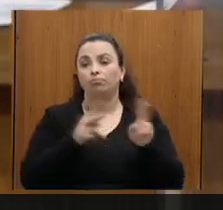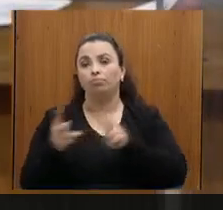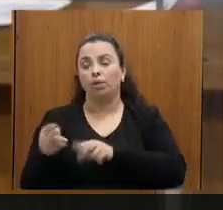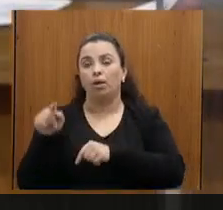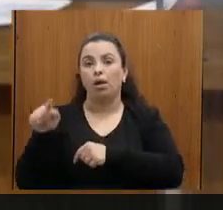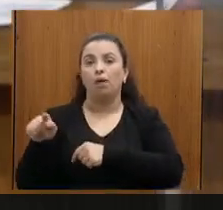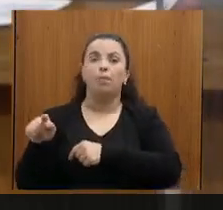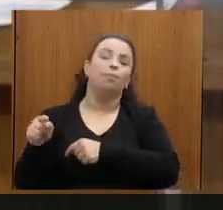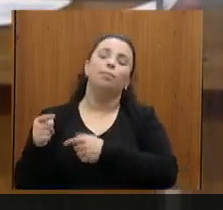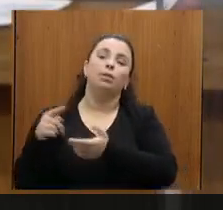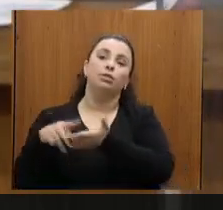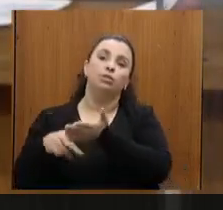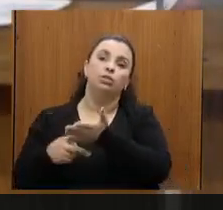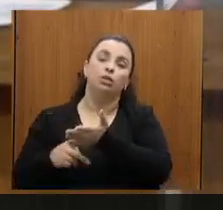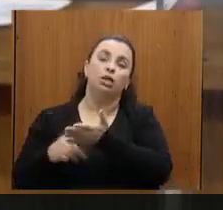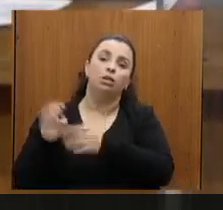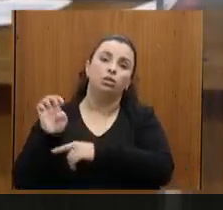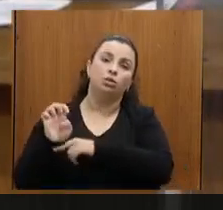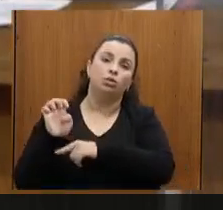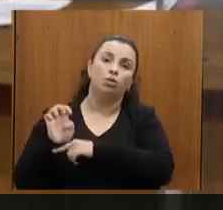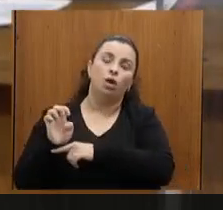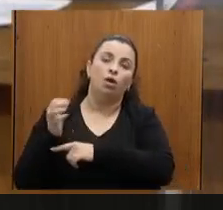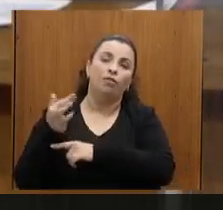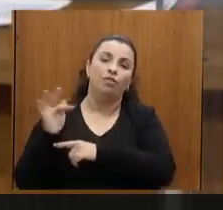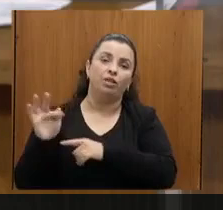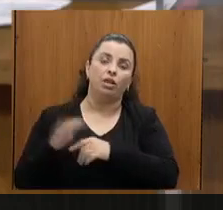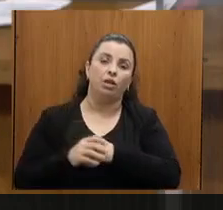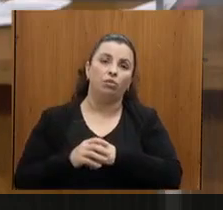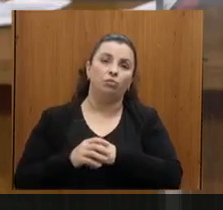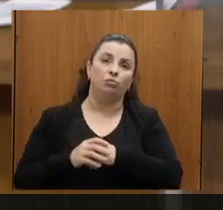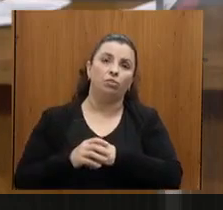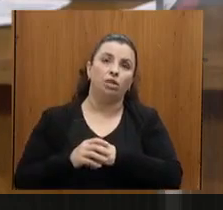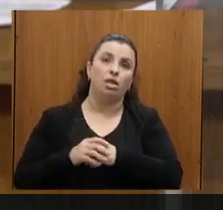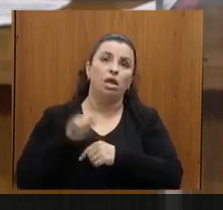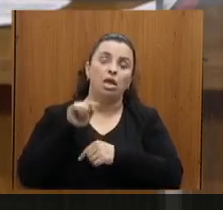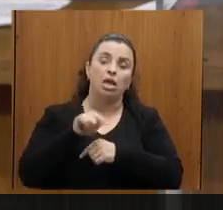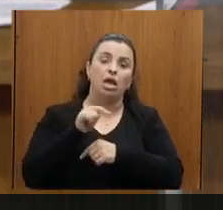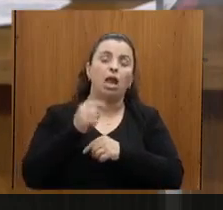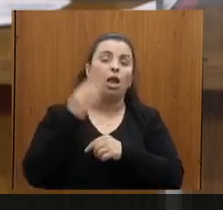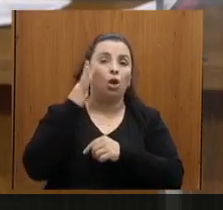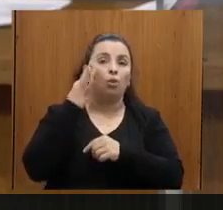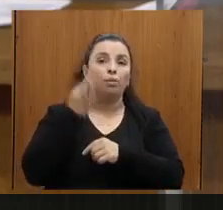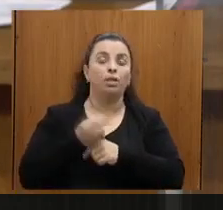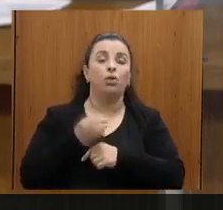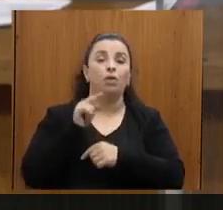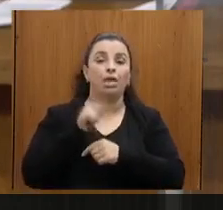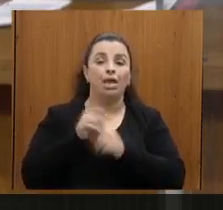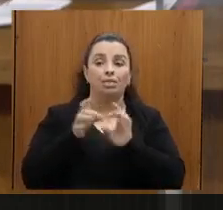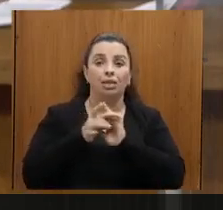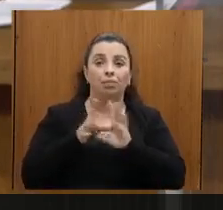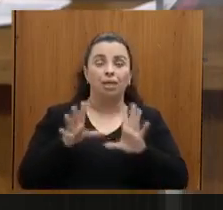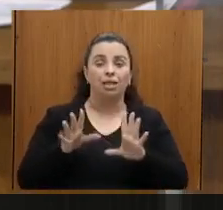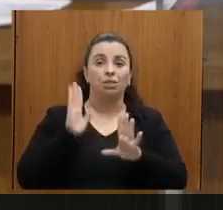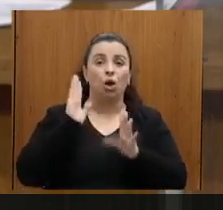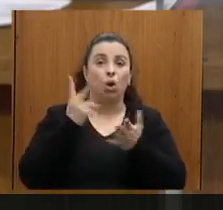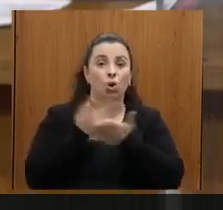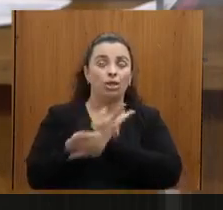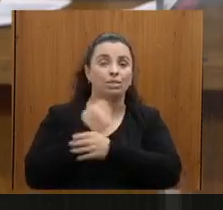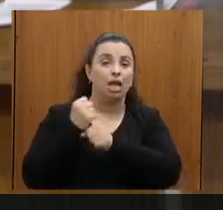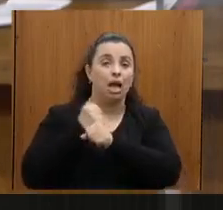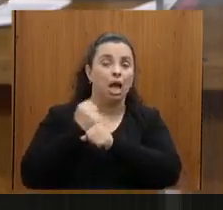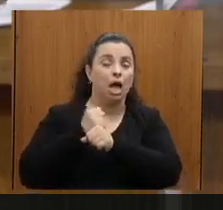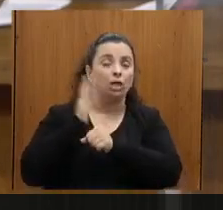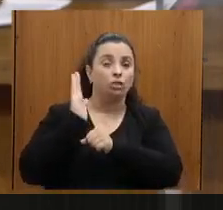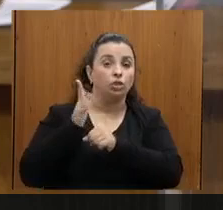jurídica da CEPLAG, que entendeu que há muitos anos era feita uma liberação irregular, porque nós tínhamos uma resolução